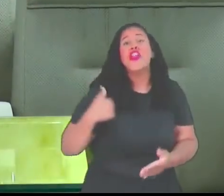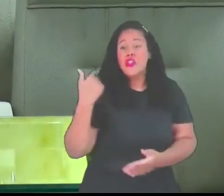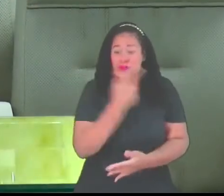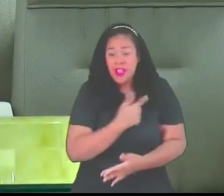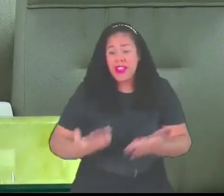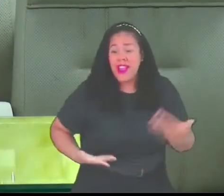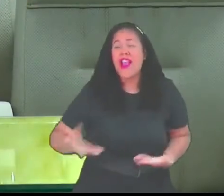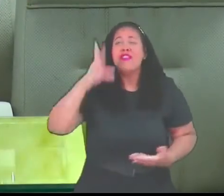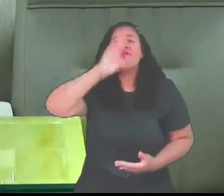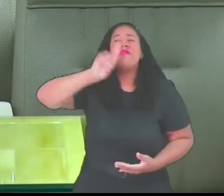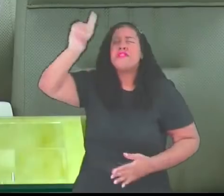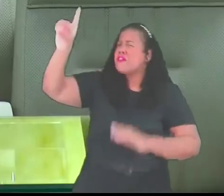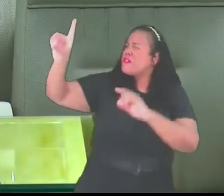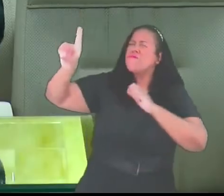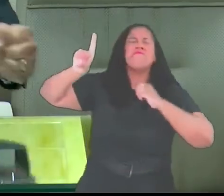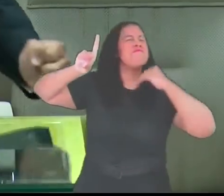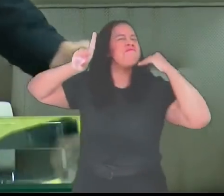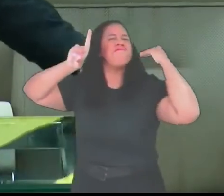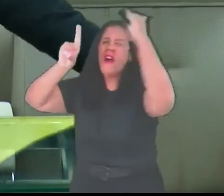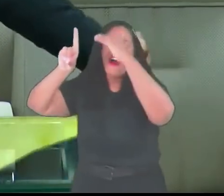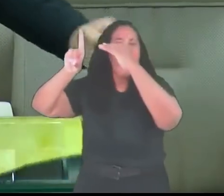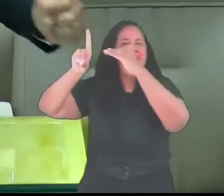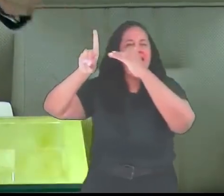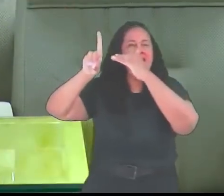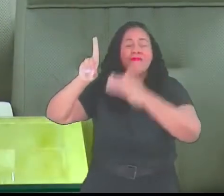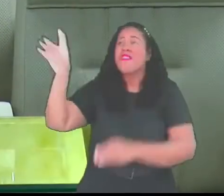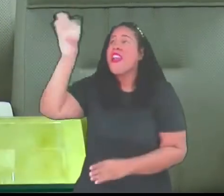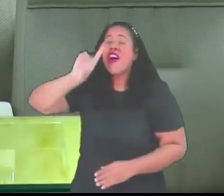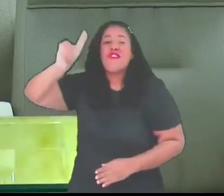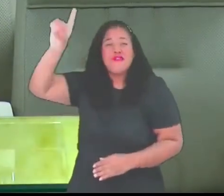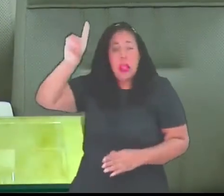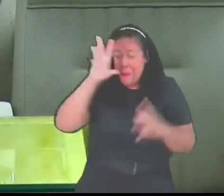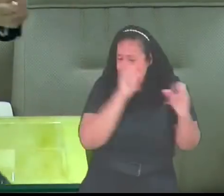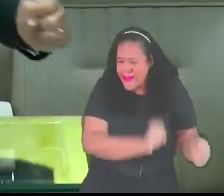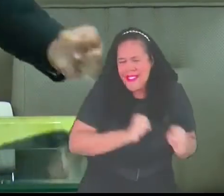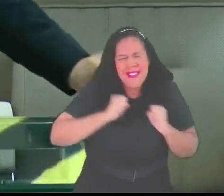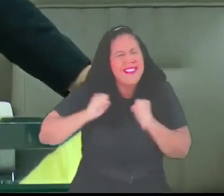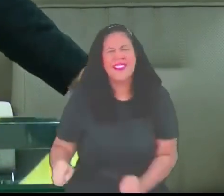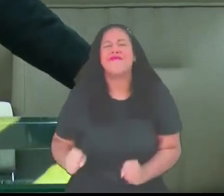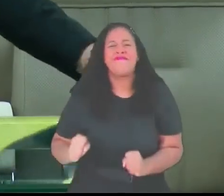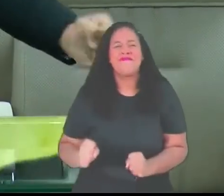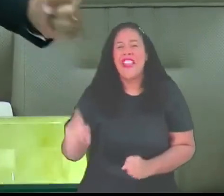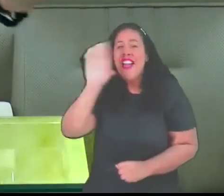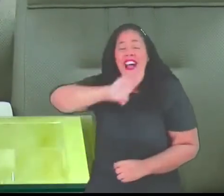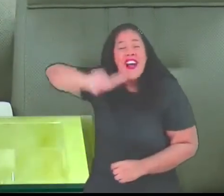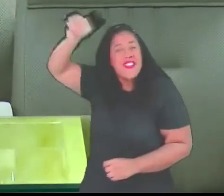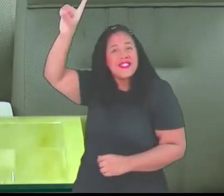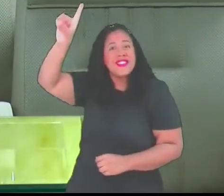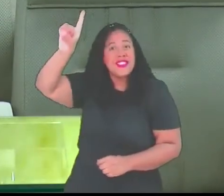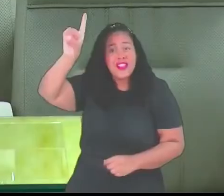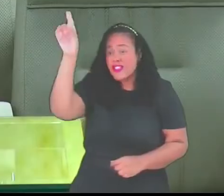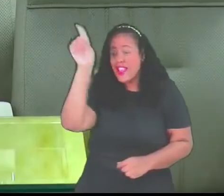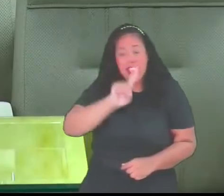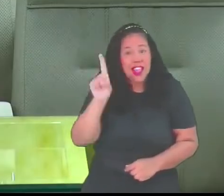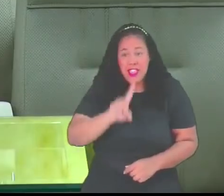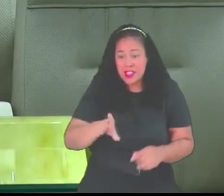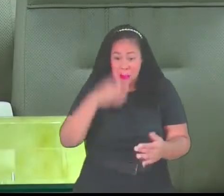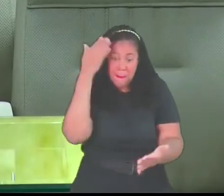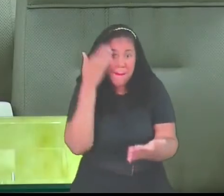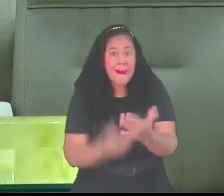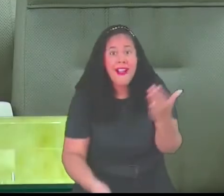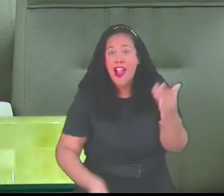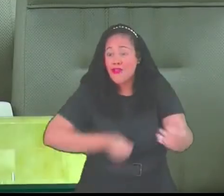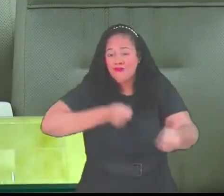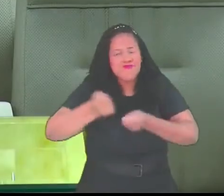a um Deus grandíssimo, a um Deus poderoso, ao Deus que não perde o